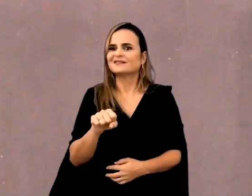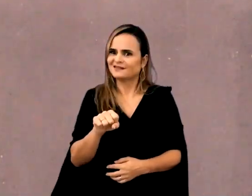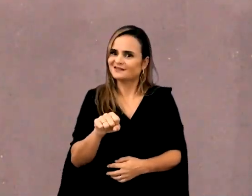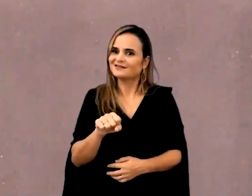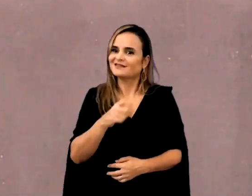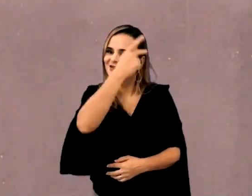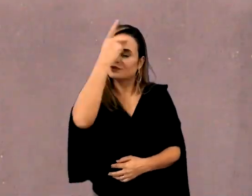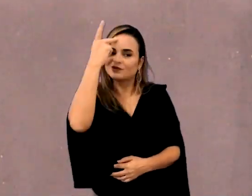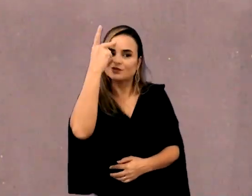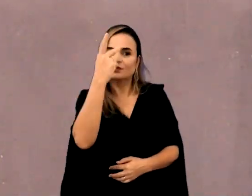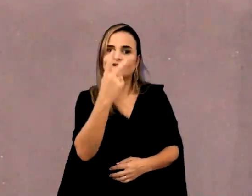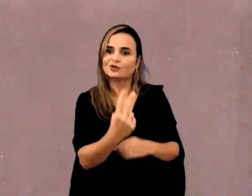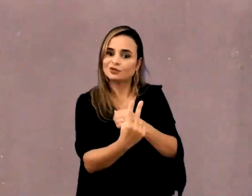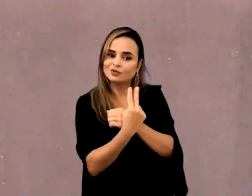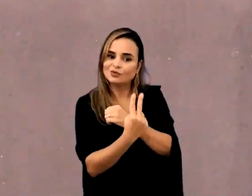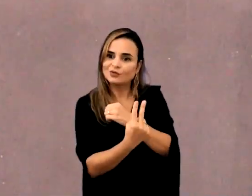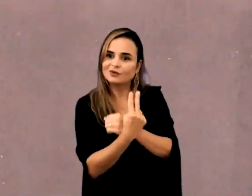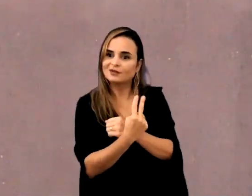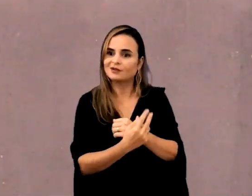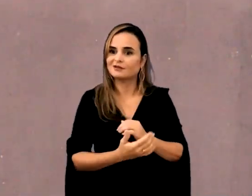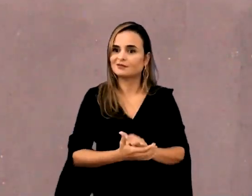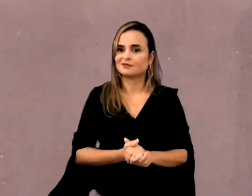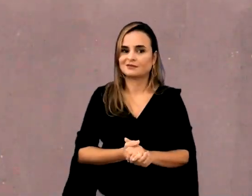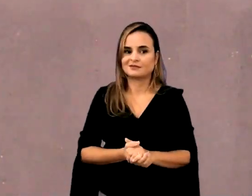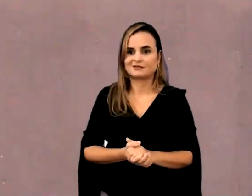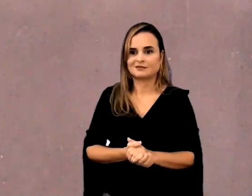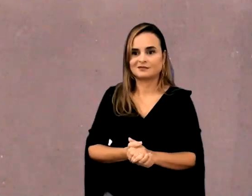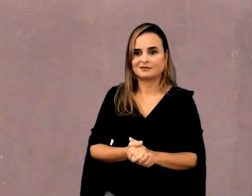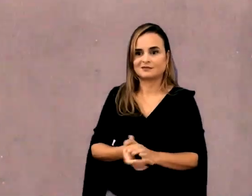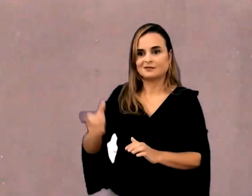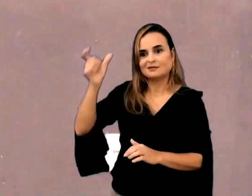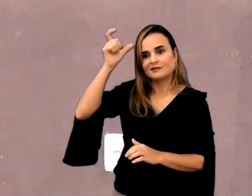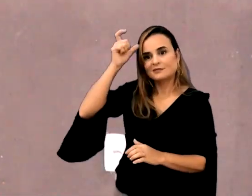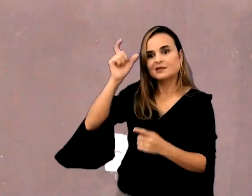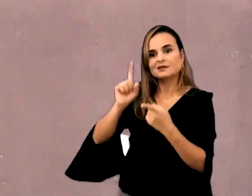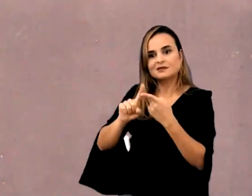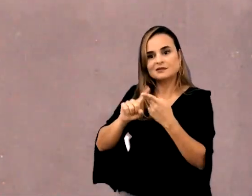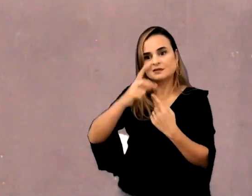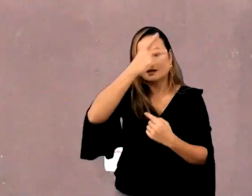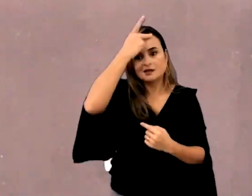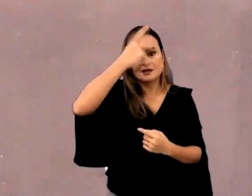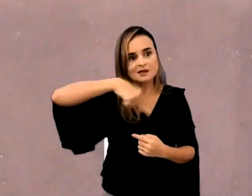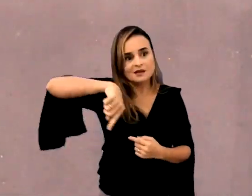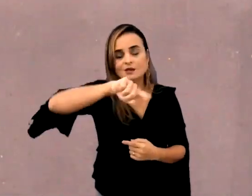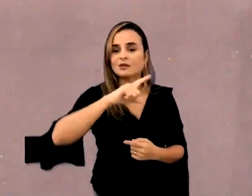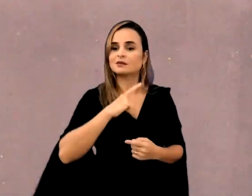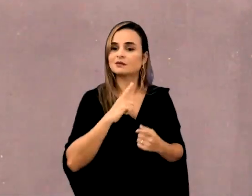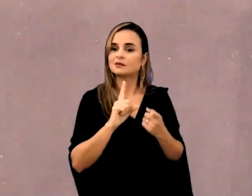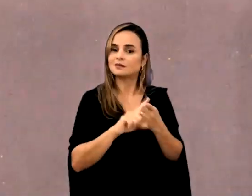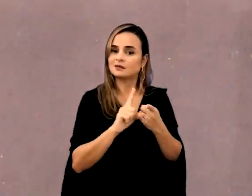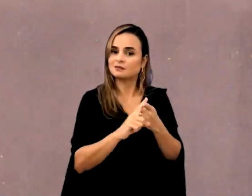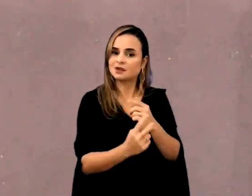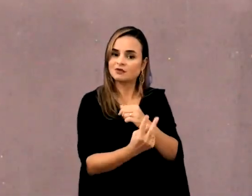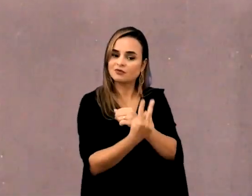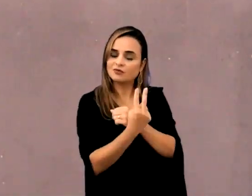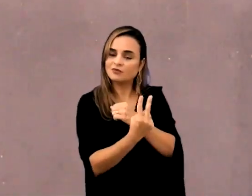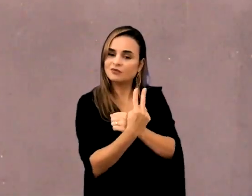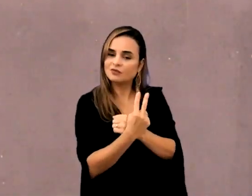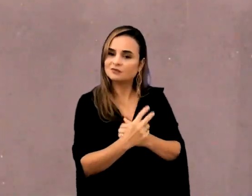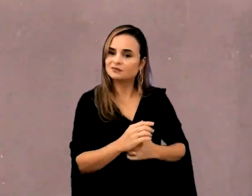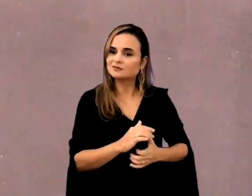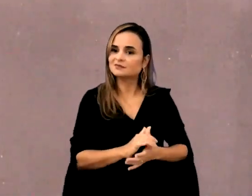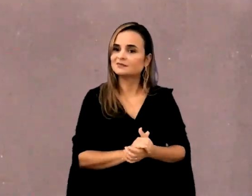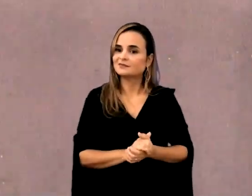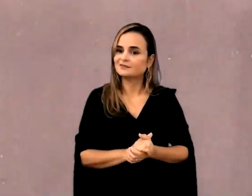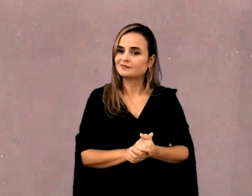nossas almas, como também aquelas pessoas que estão observando. E que elas não vão ser